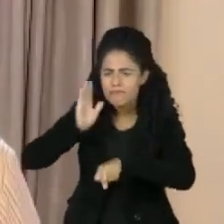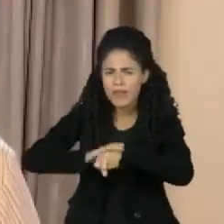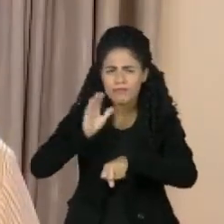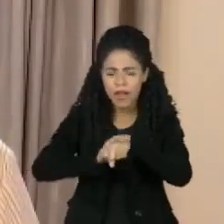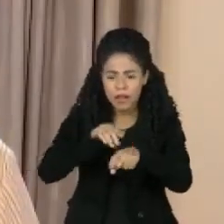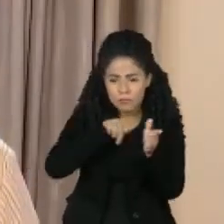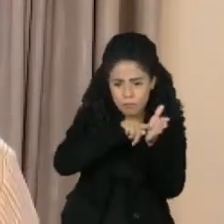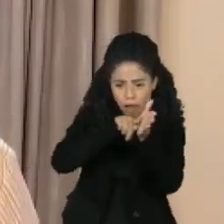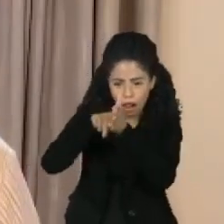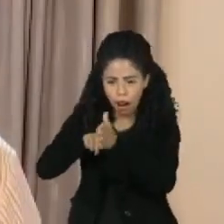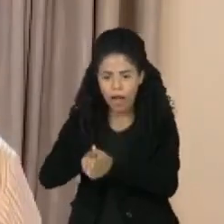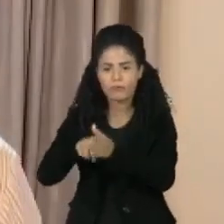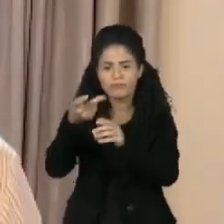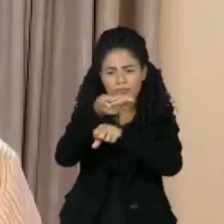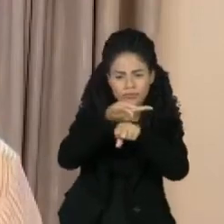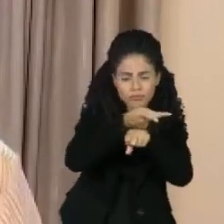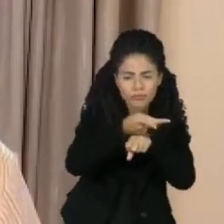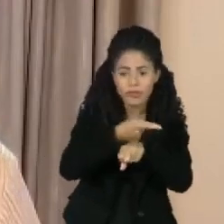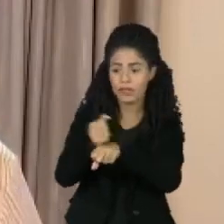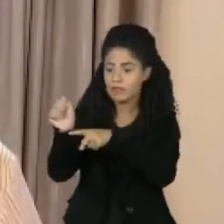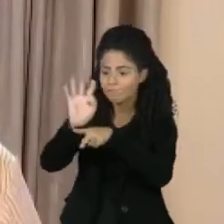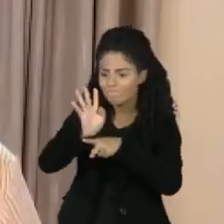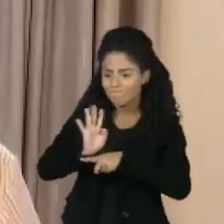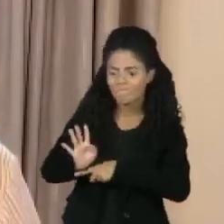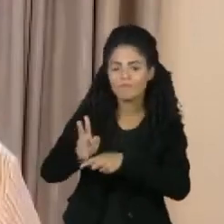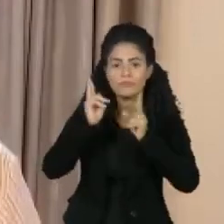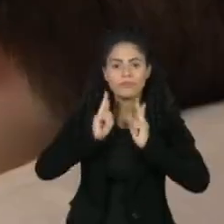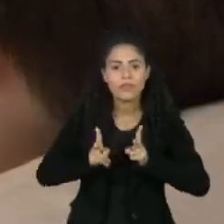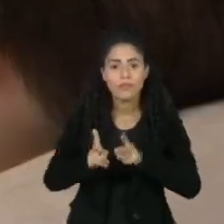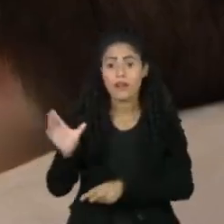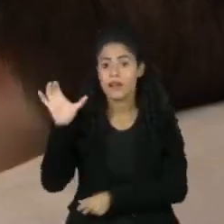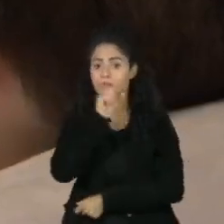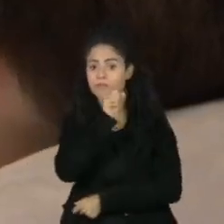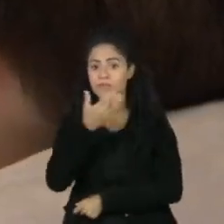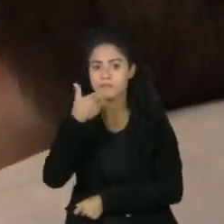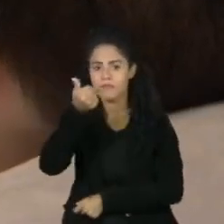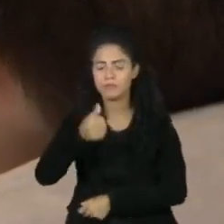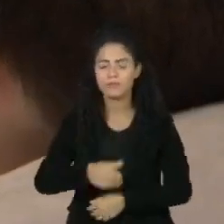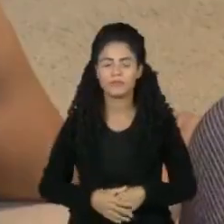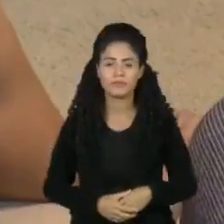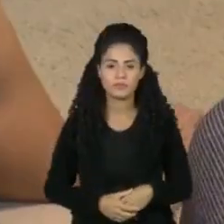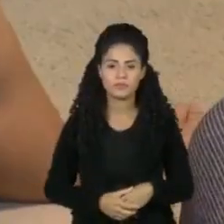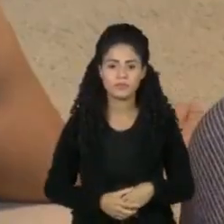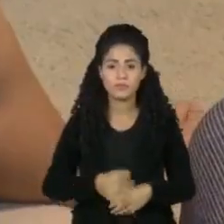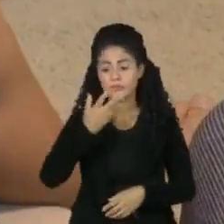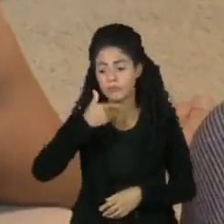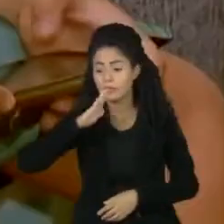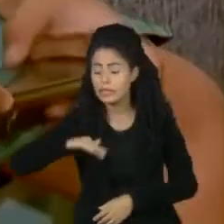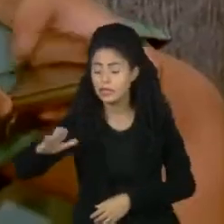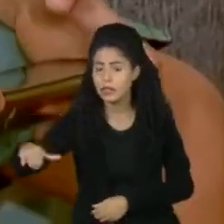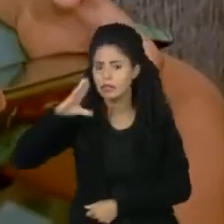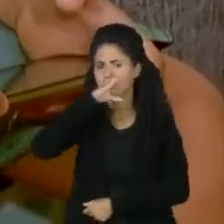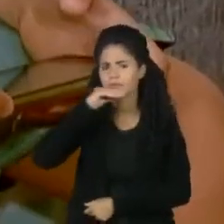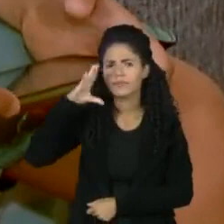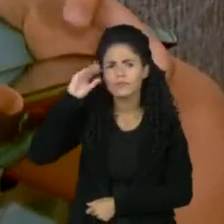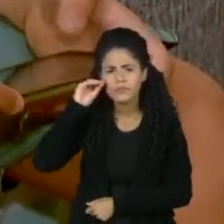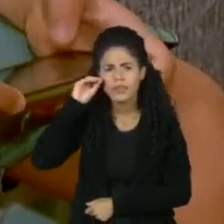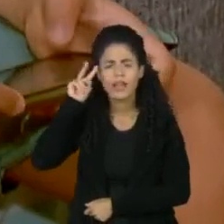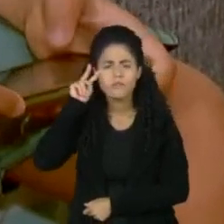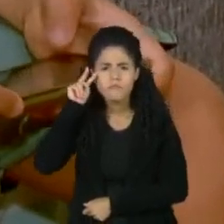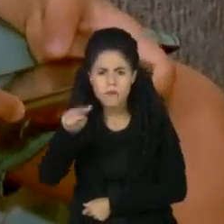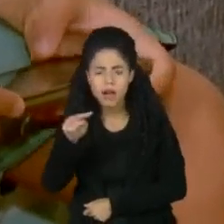mais curtos, né, onde ele se satisfaz de forma mais rápida. Quando crianças e adolescentes se habituam a